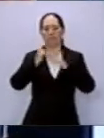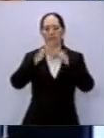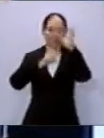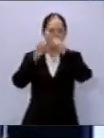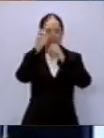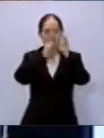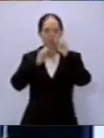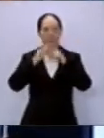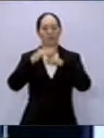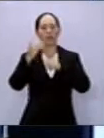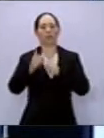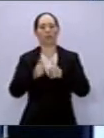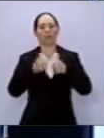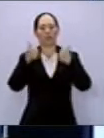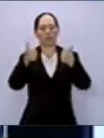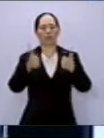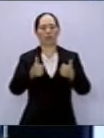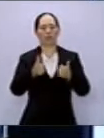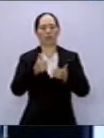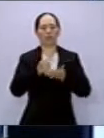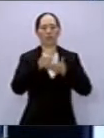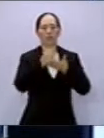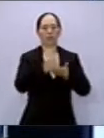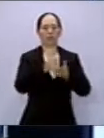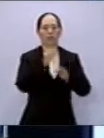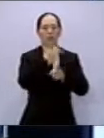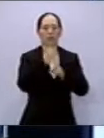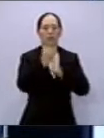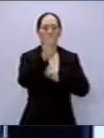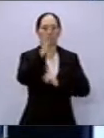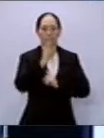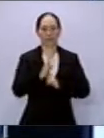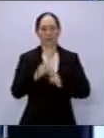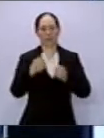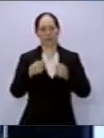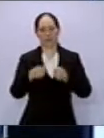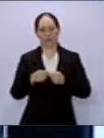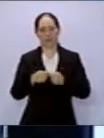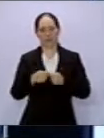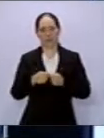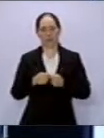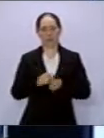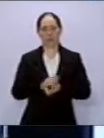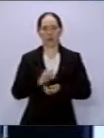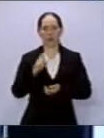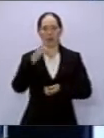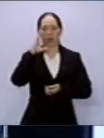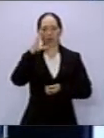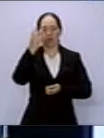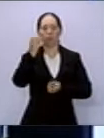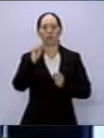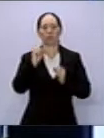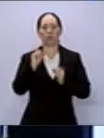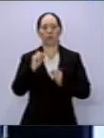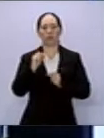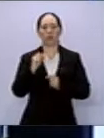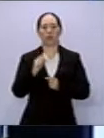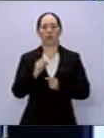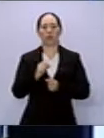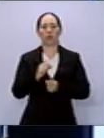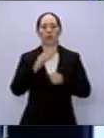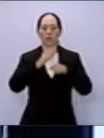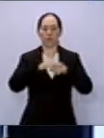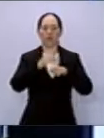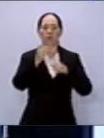de prestar o serviço que a sociedade brasileira precisa tão juntamente com a defesa que nós fazemos da proposta do governo em relação